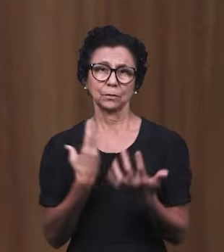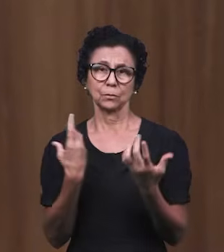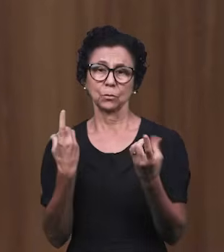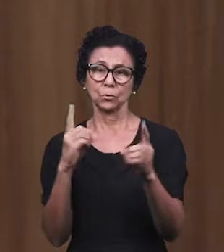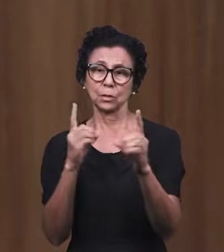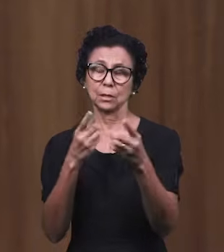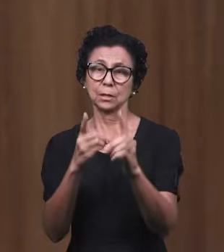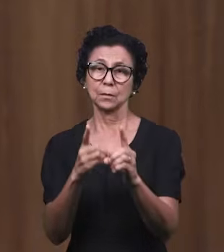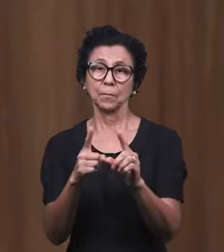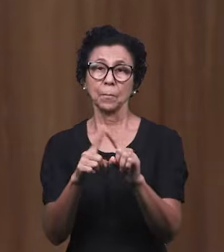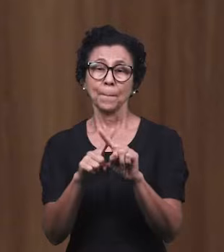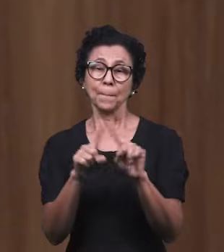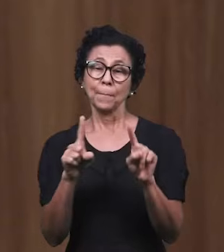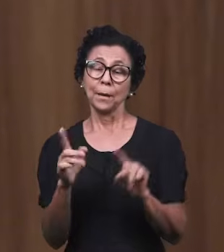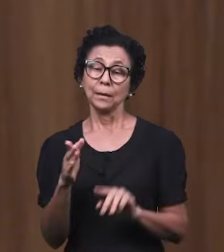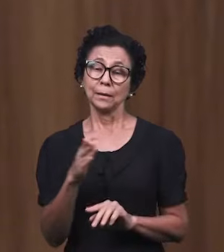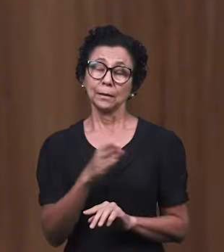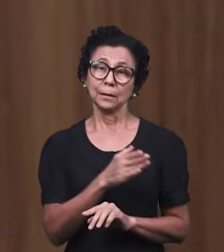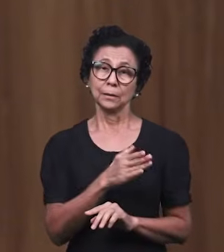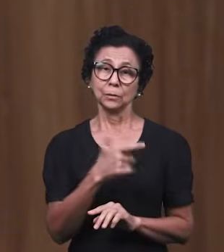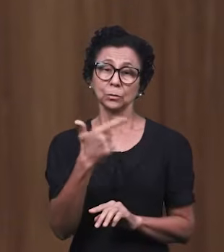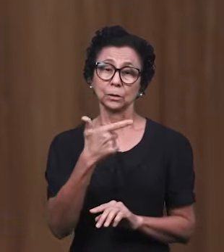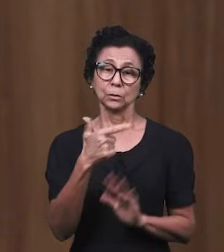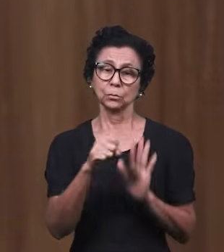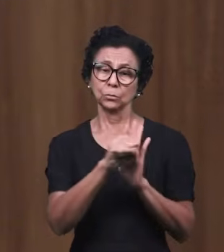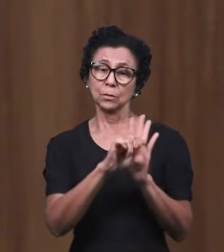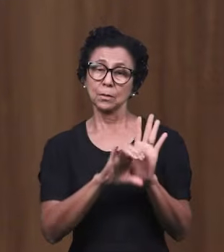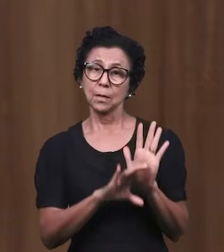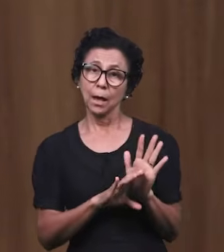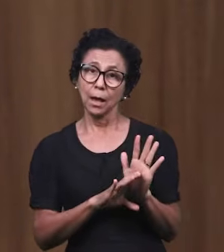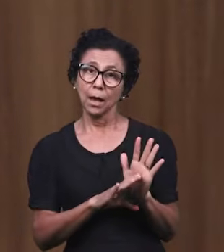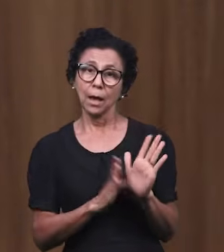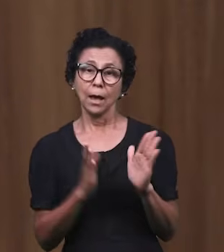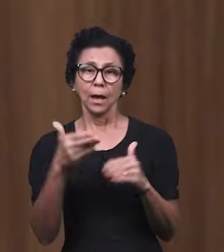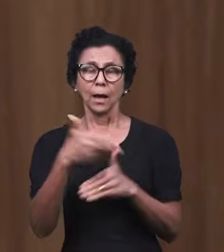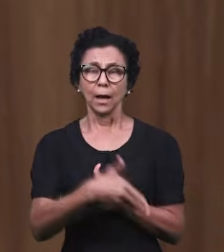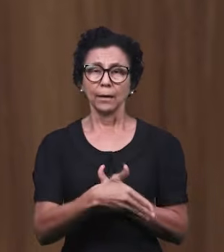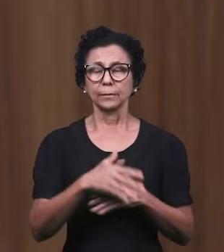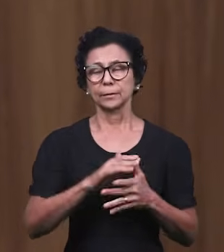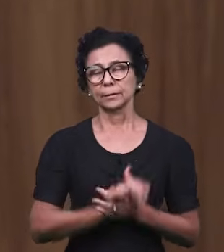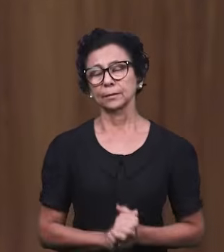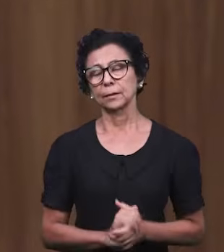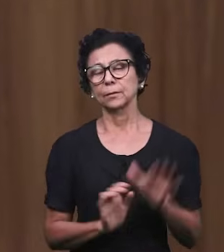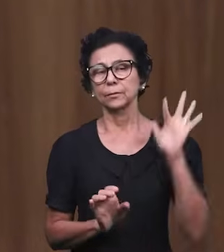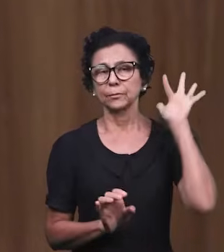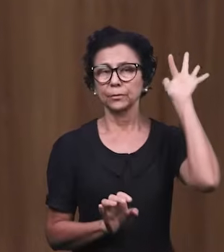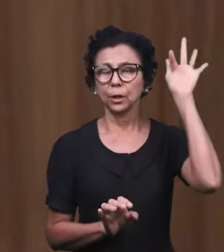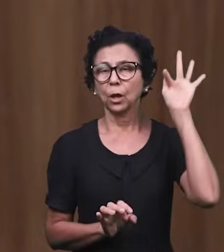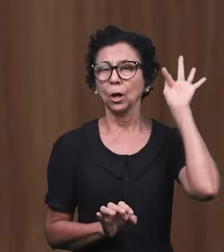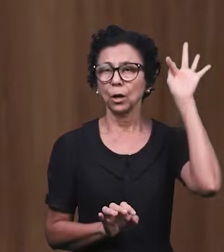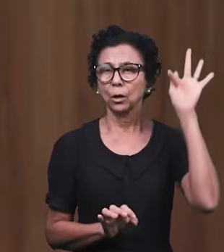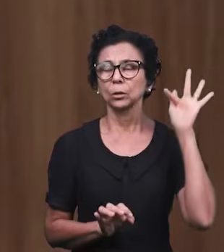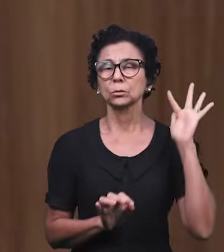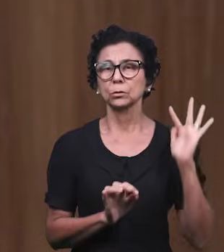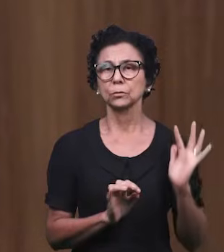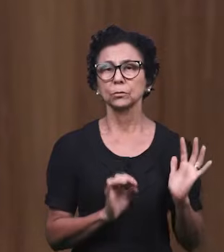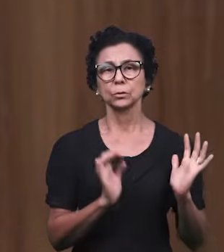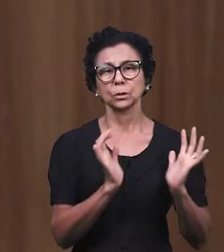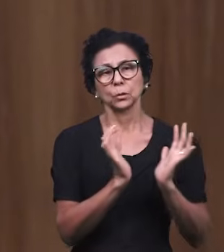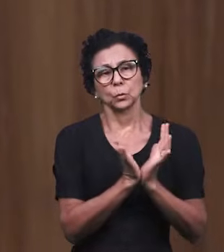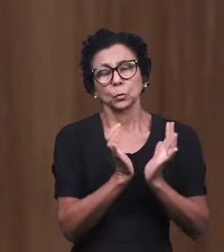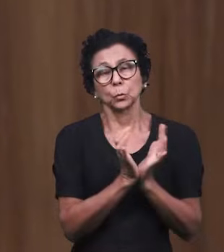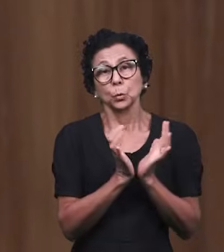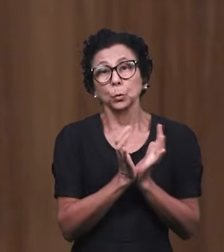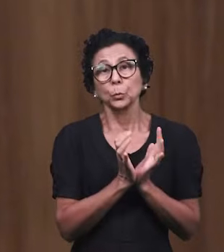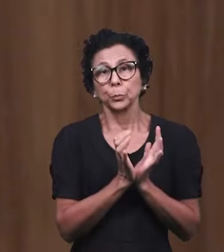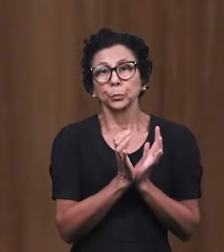segundo século já começa ali, né? Aquela movimentação dos filósofos, patristas. Patristas foram chamados assim,